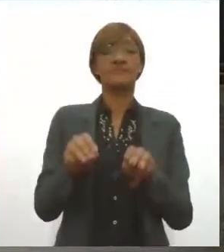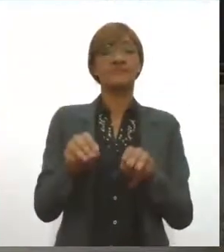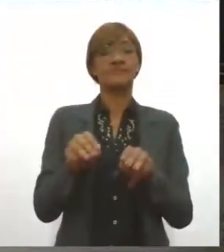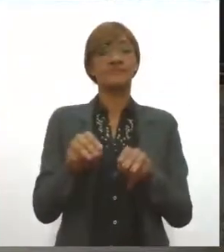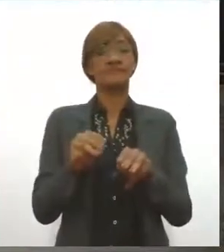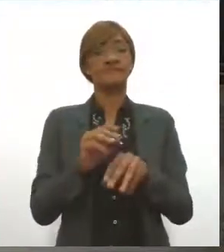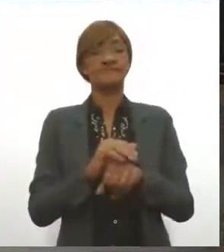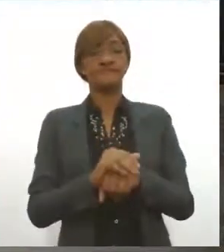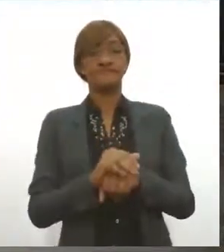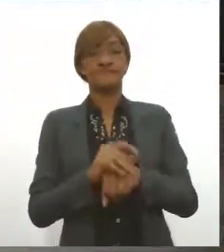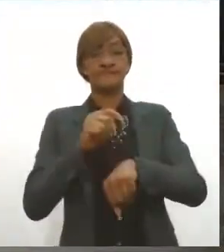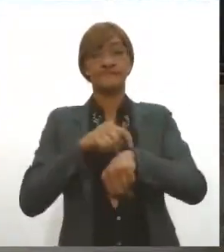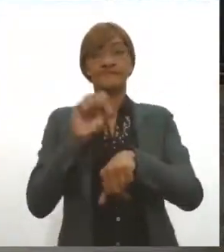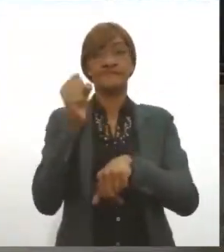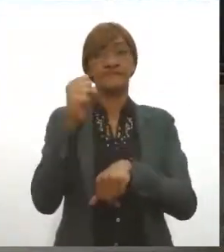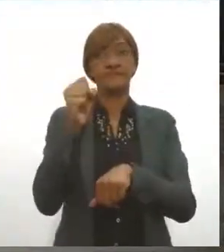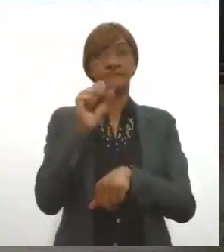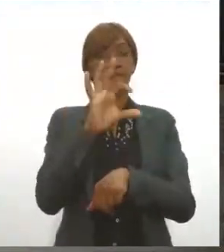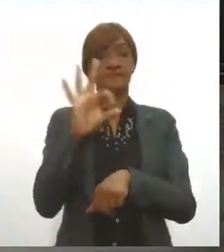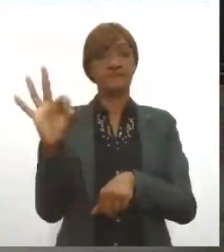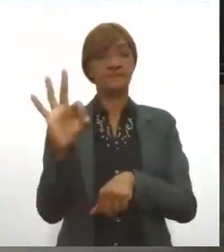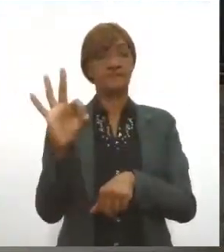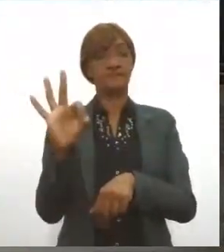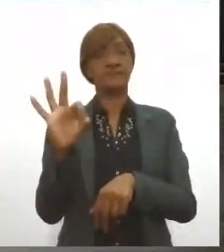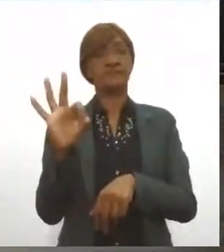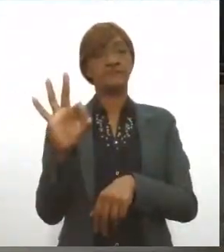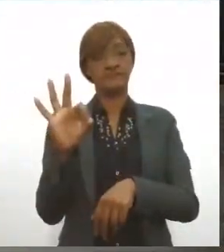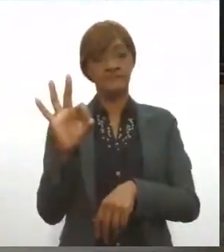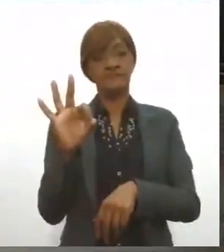às 20 horas. A partir das 20 horas?